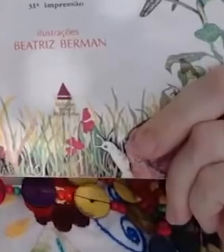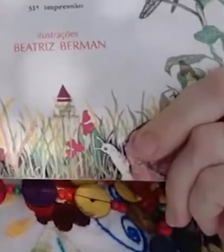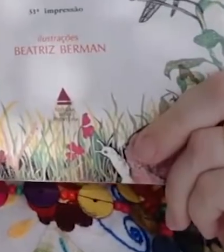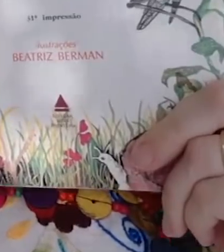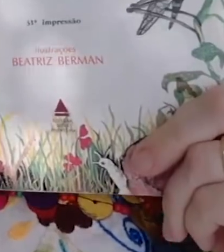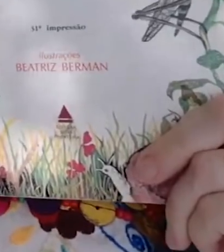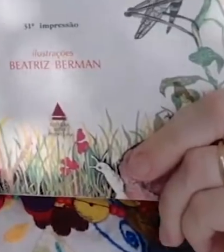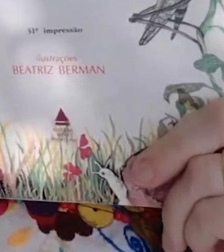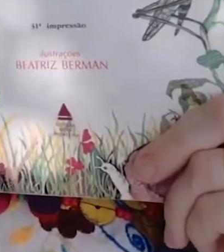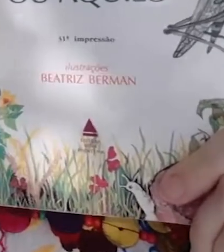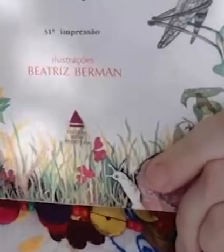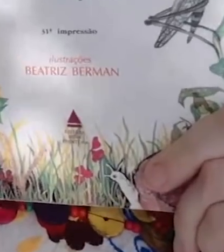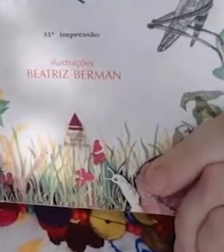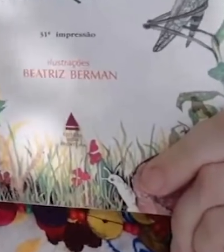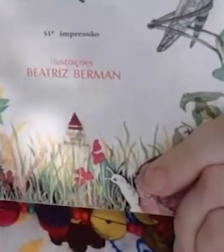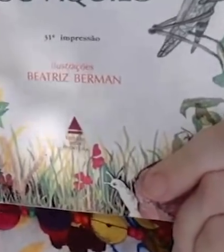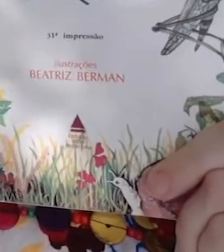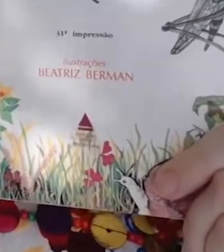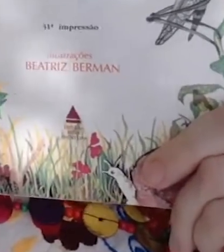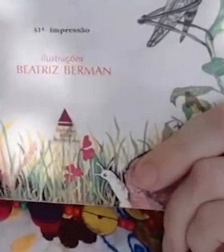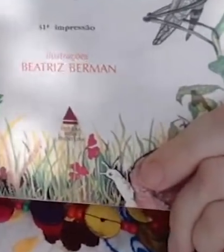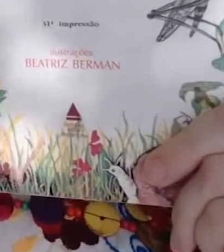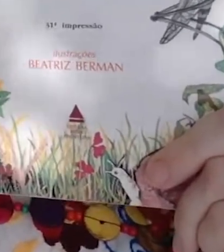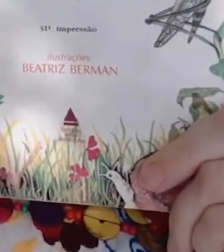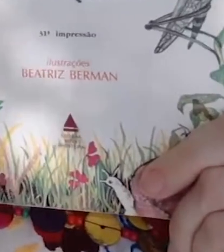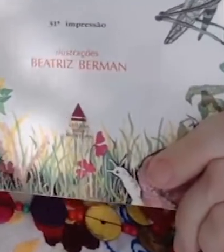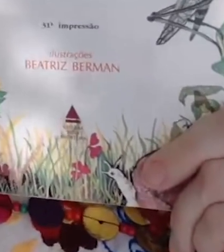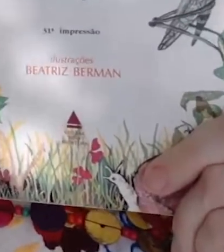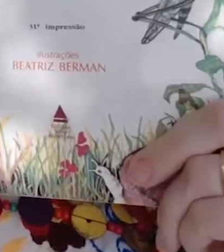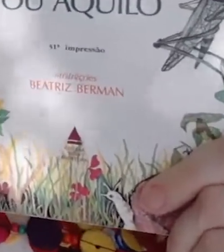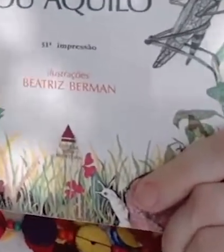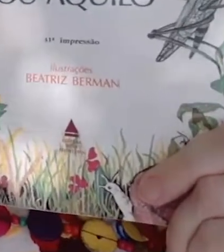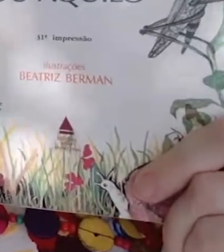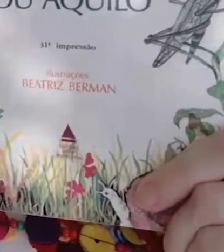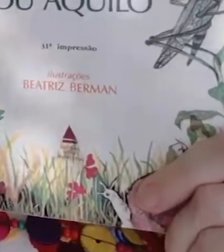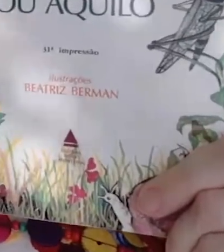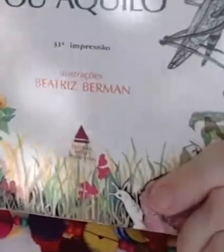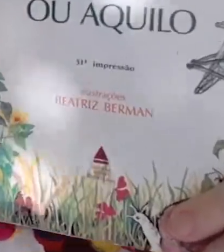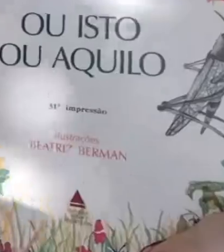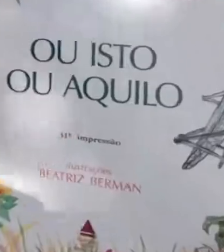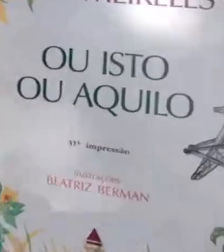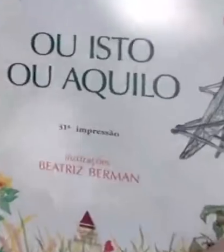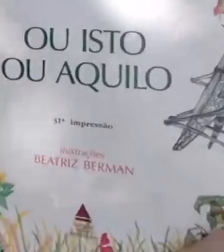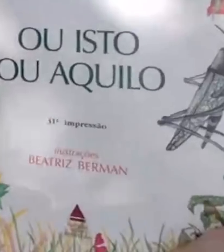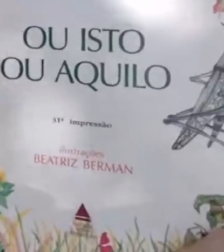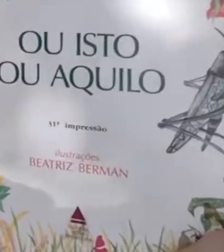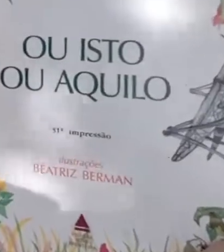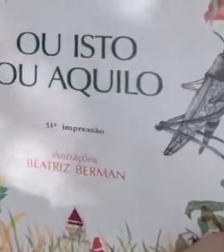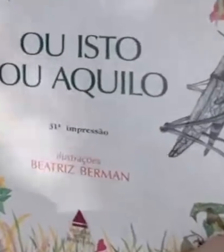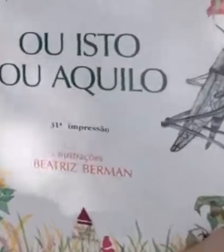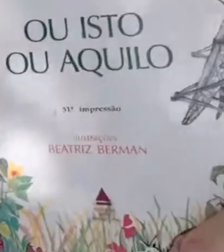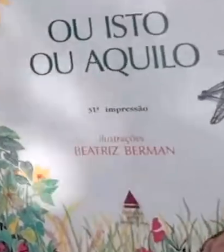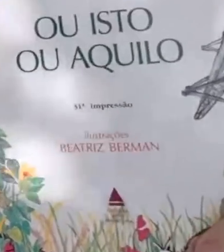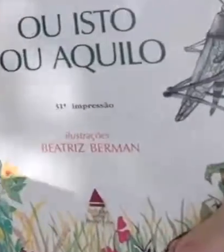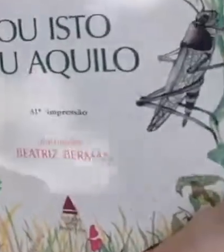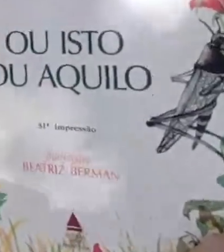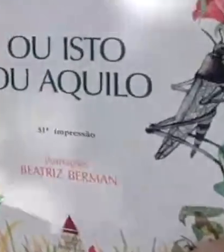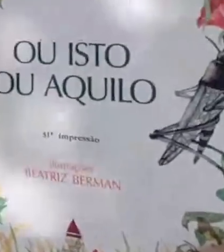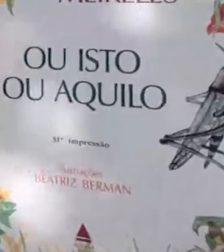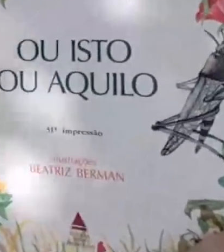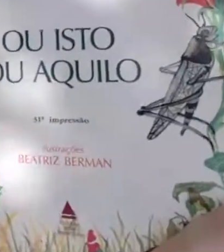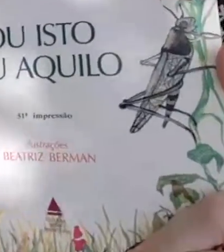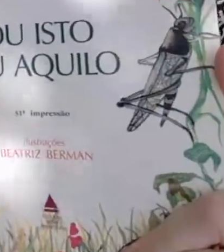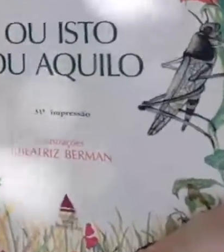isto ou aquilo, da editora Nova Fronteira. Nesse movimento que